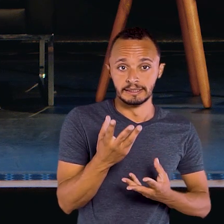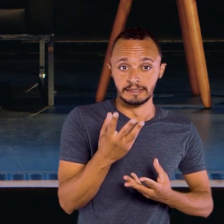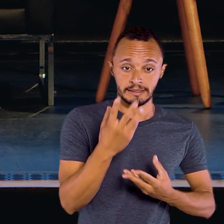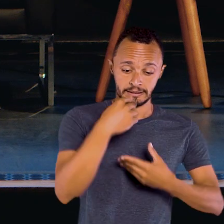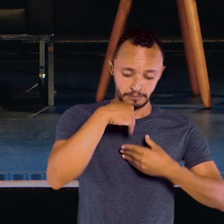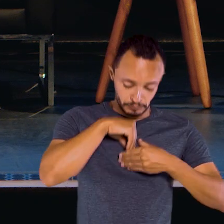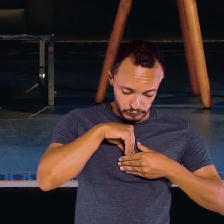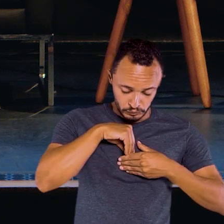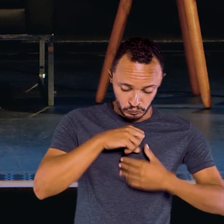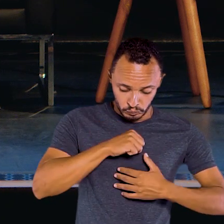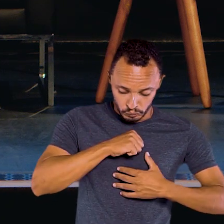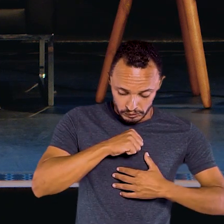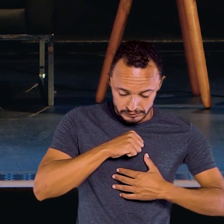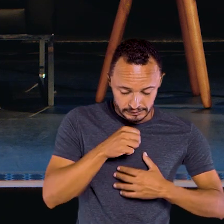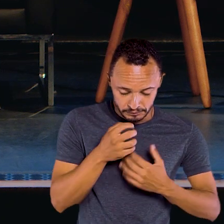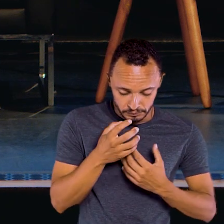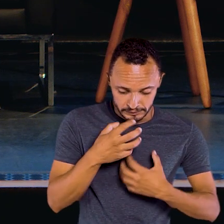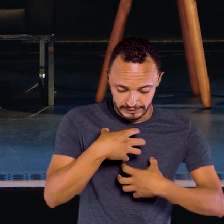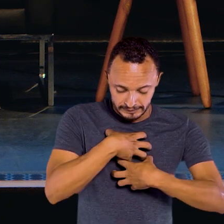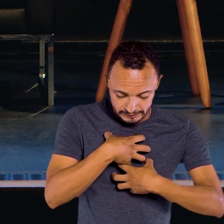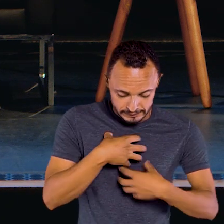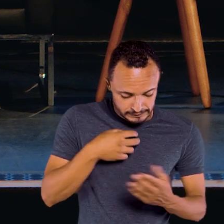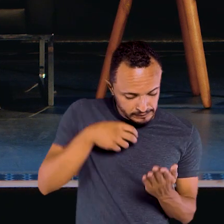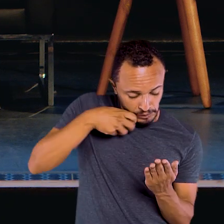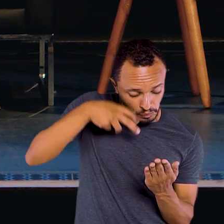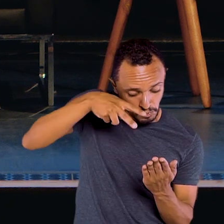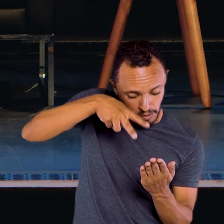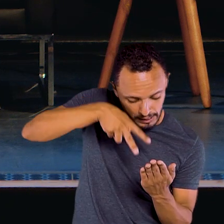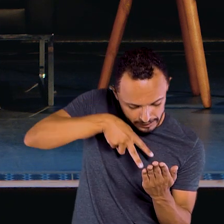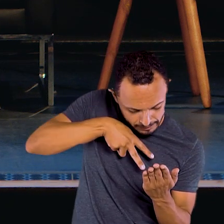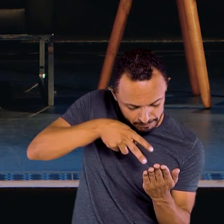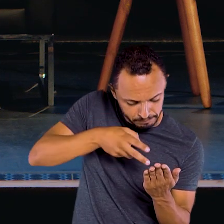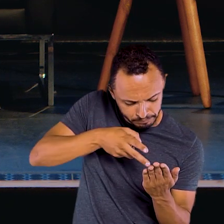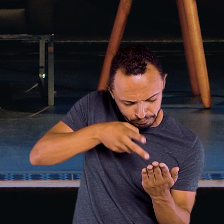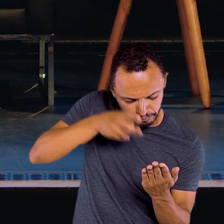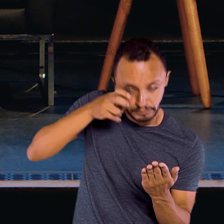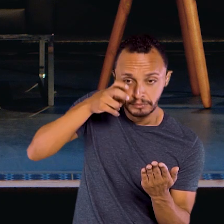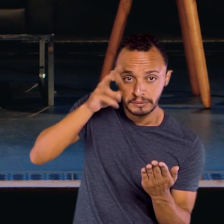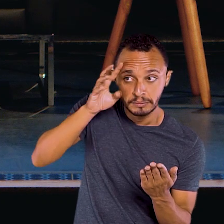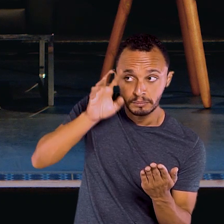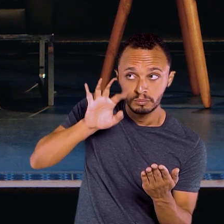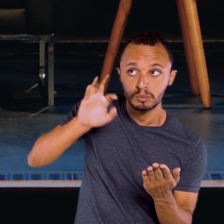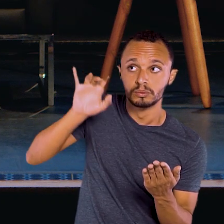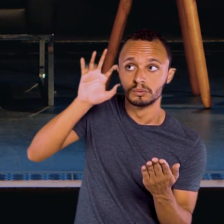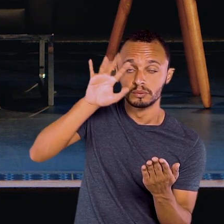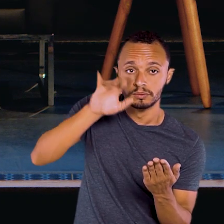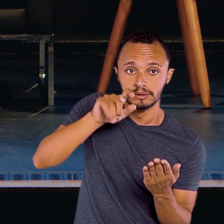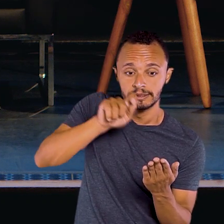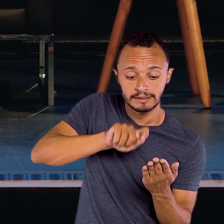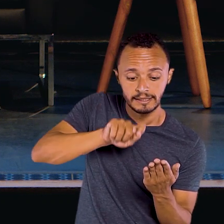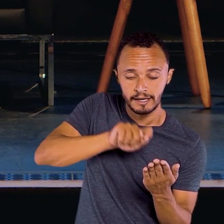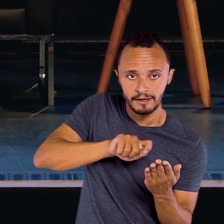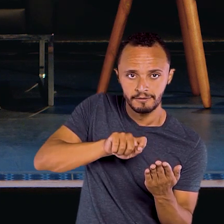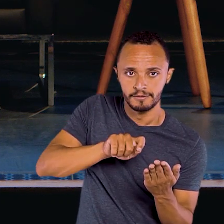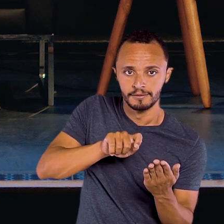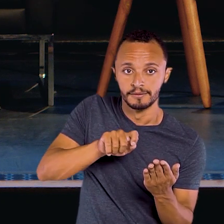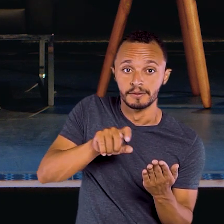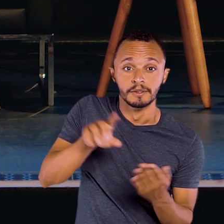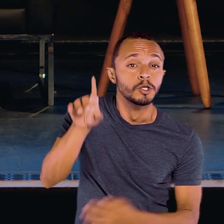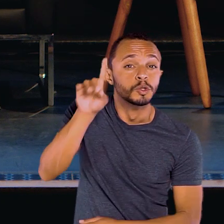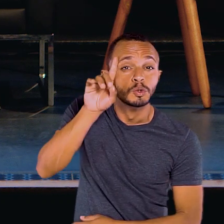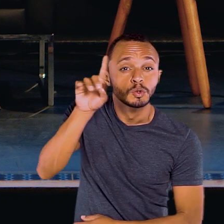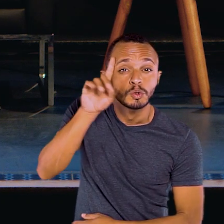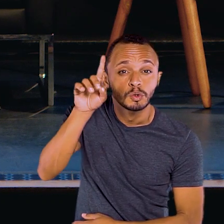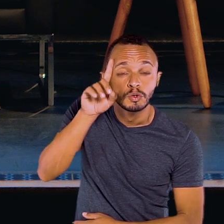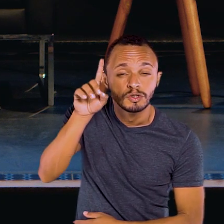nossa, o meu companheiro sempre fala, né? Tem uma coisa bonita que eu acho nisso que você faz, que é o seguinte: todo dia você recebe uma declaração de